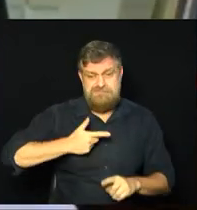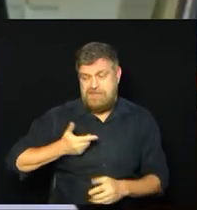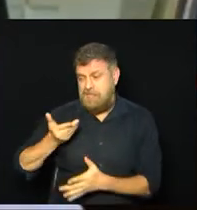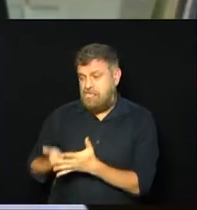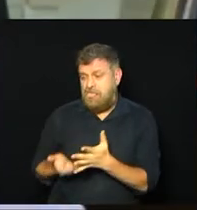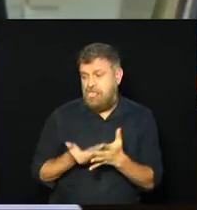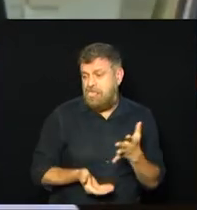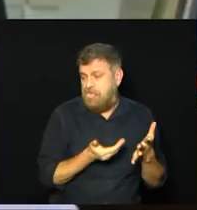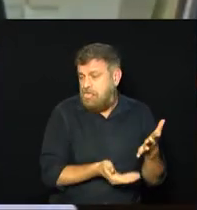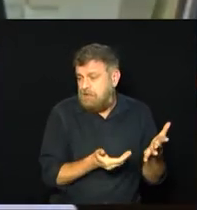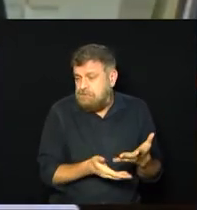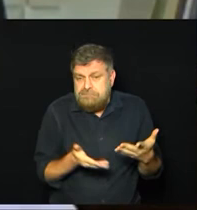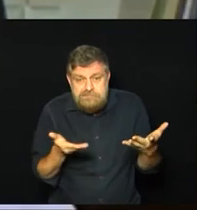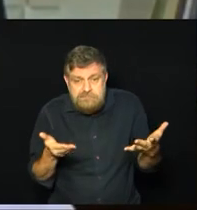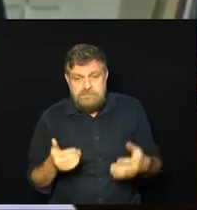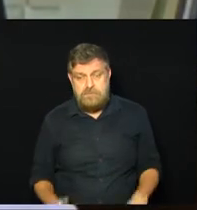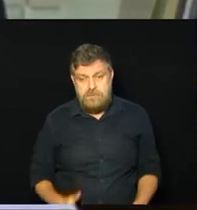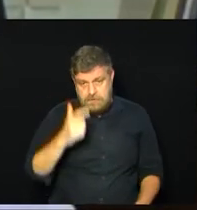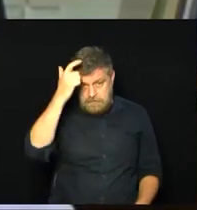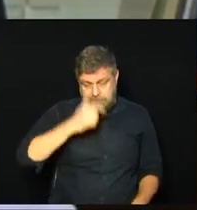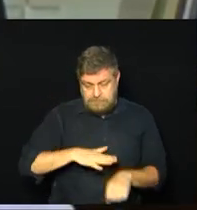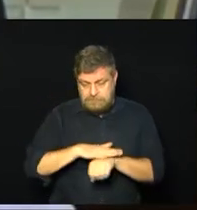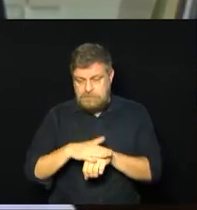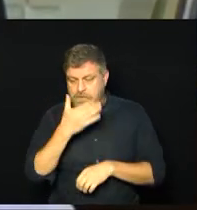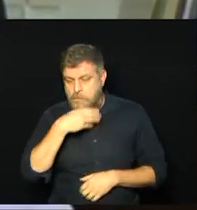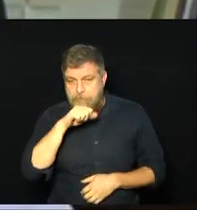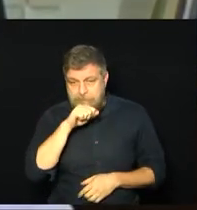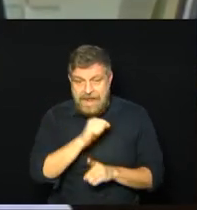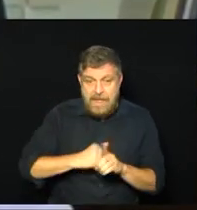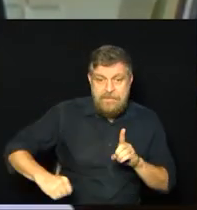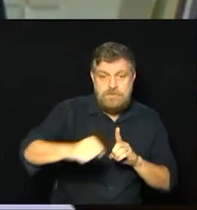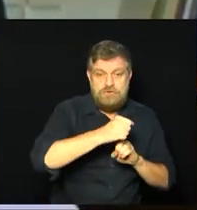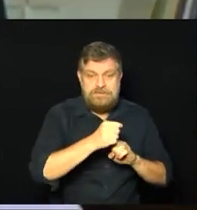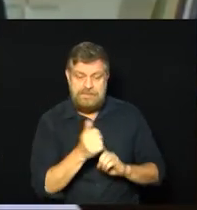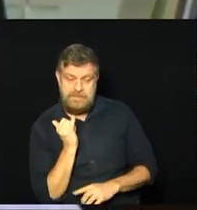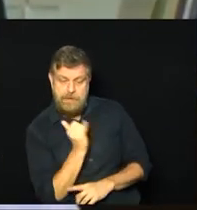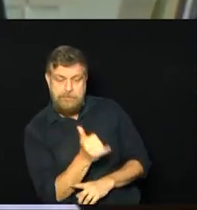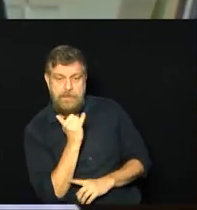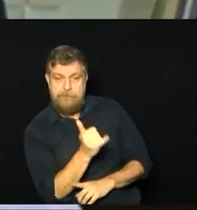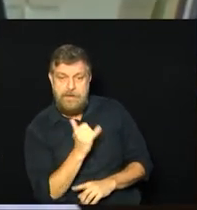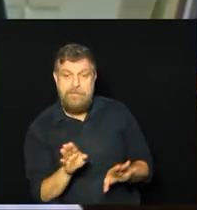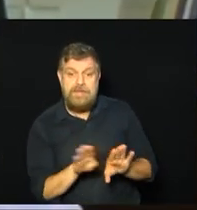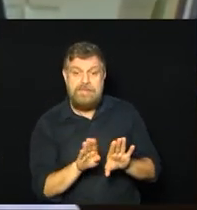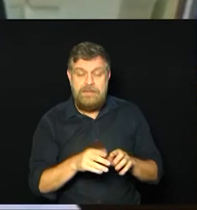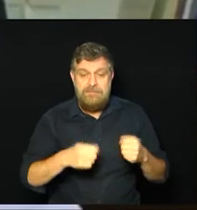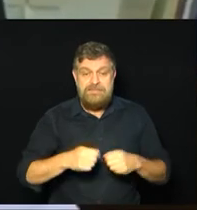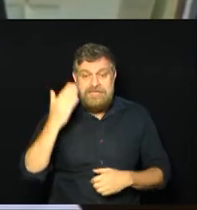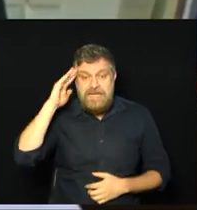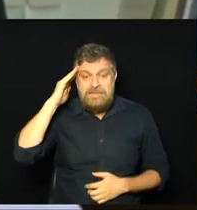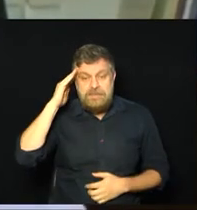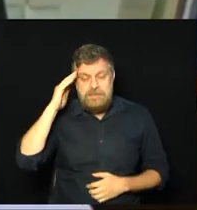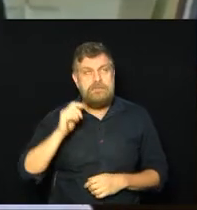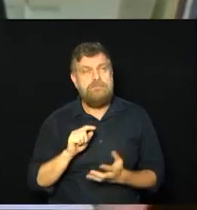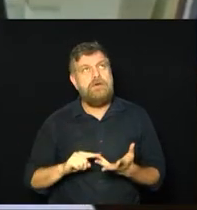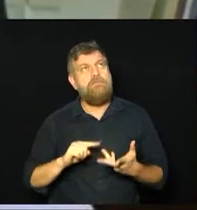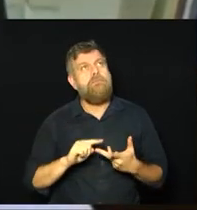pouco. Mas o que eu trago para os pais e para a sociedade de uma forma geral, né, é entender, sentar e analisar quais foram